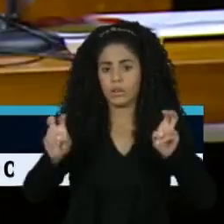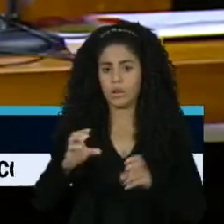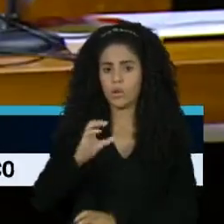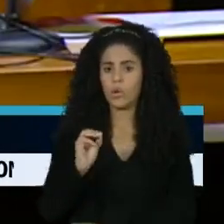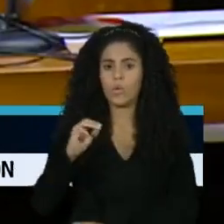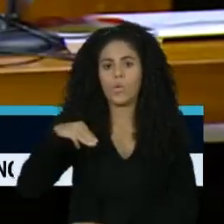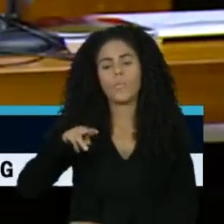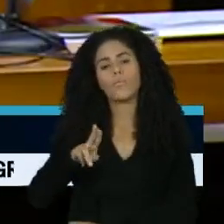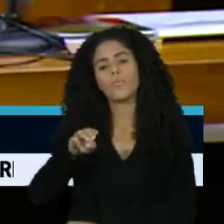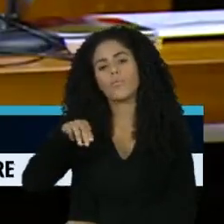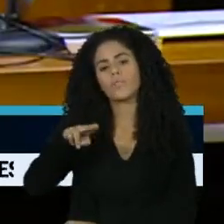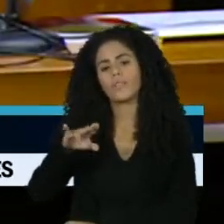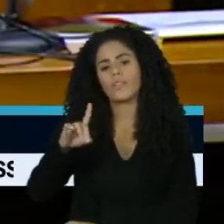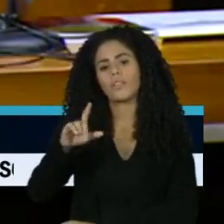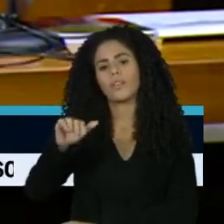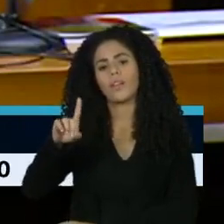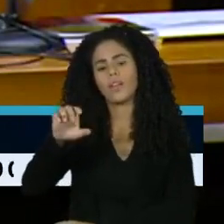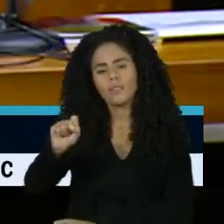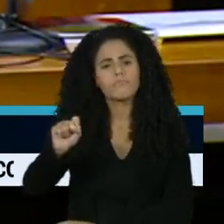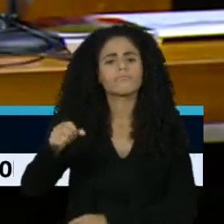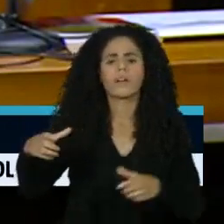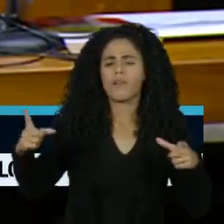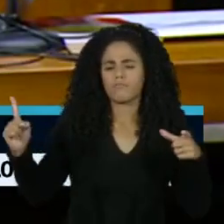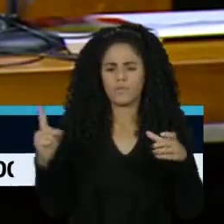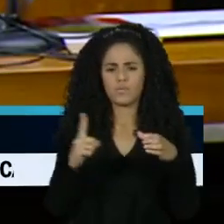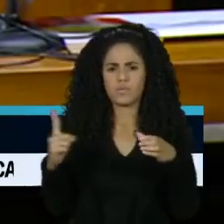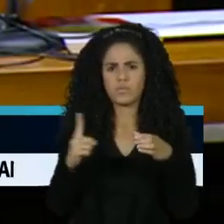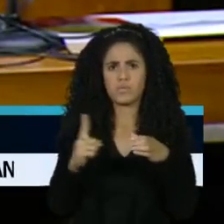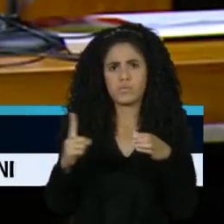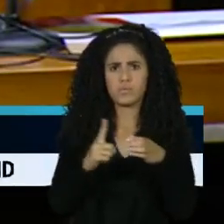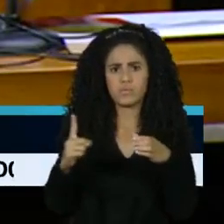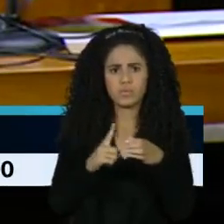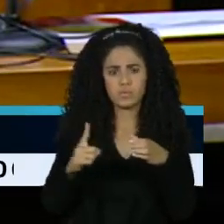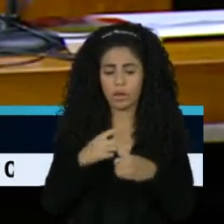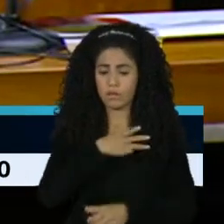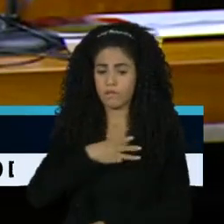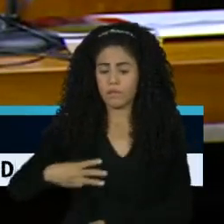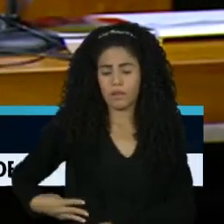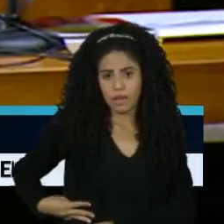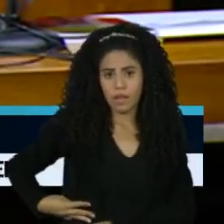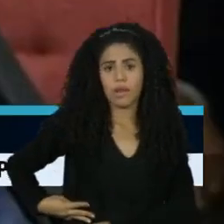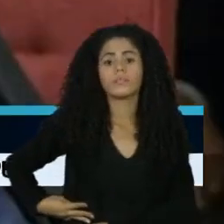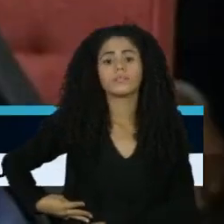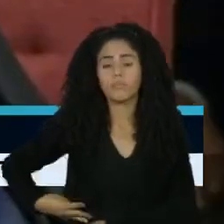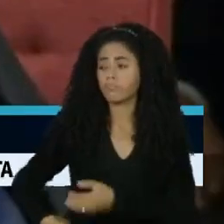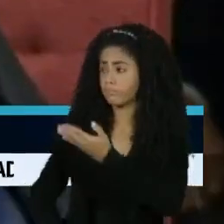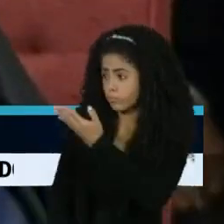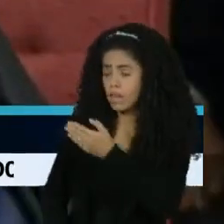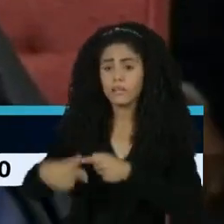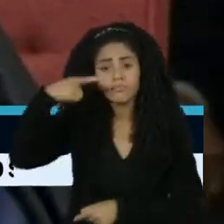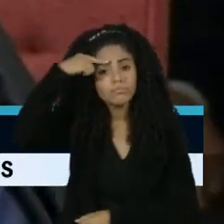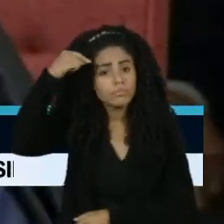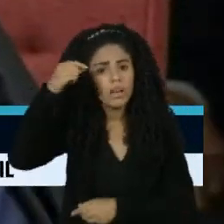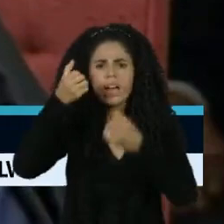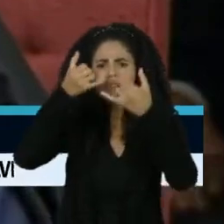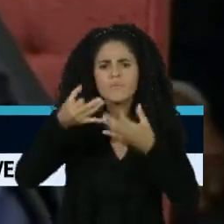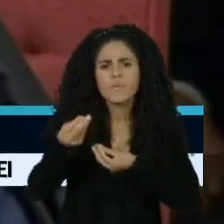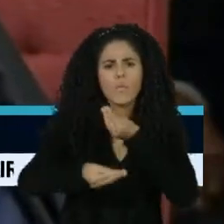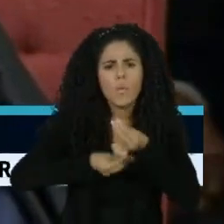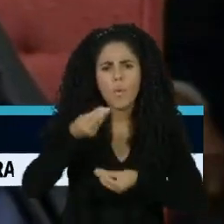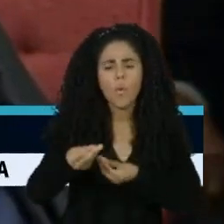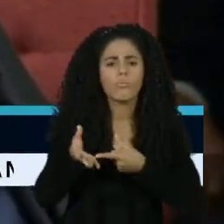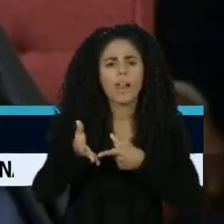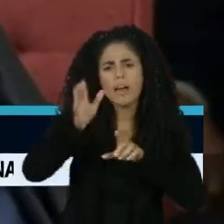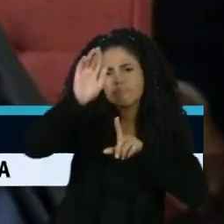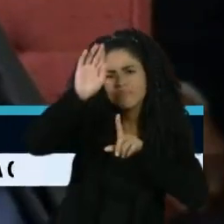nada tem a ver com reuniões que tiveram contam presidente do TSE Ministro Luís Roberto Barroso um encontro foi em fevereiro